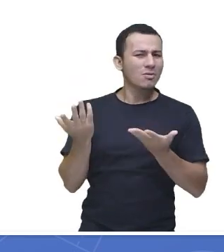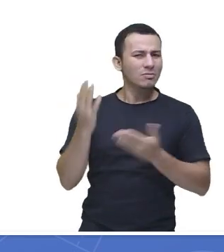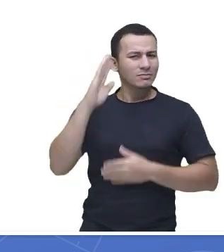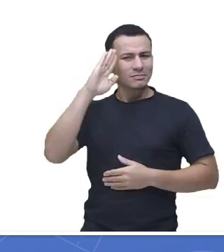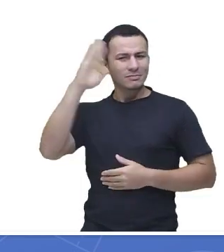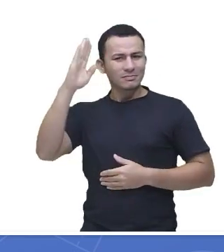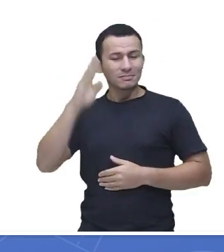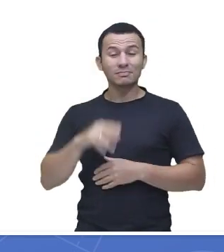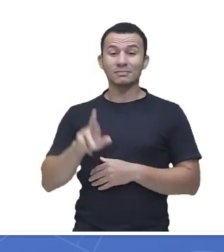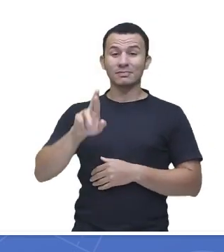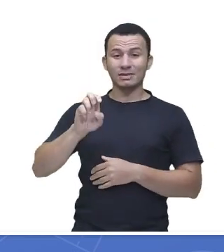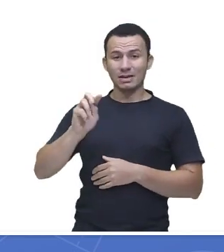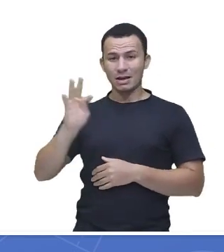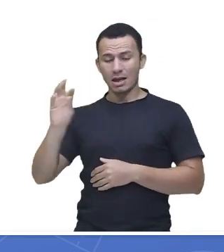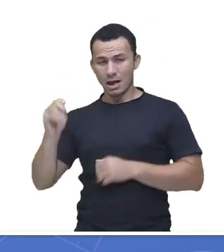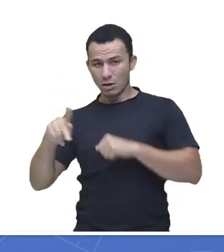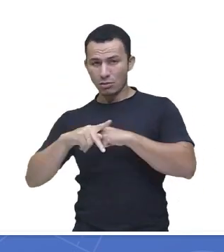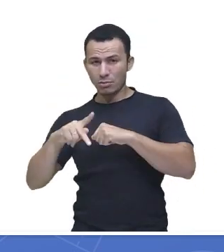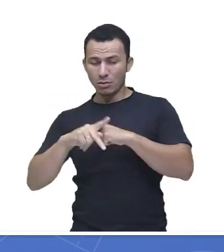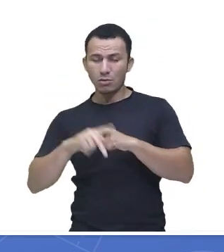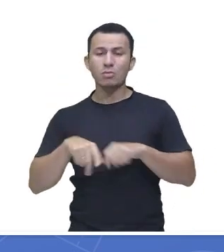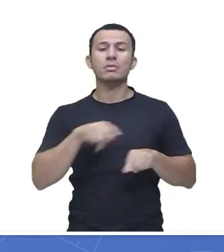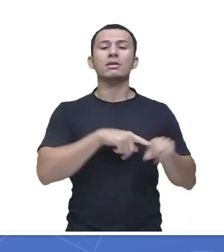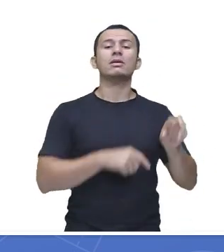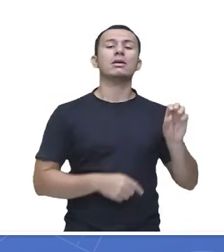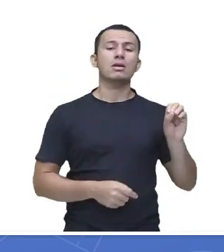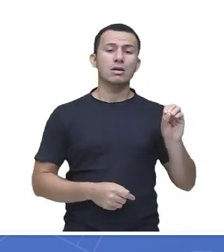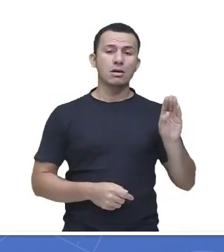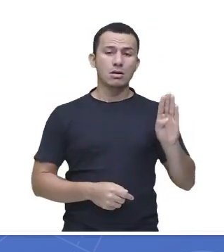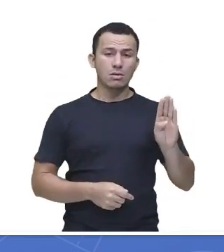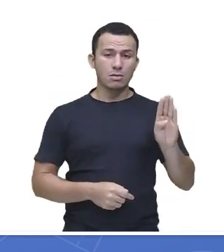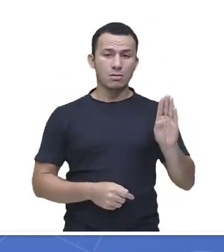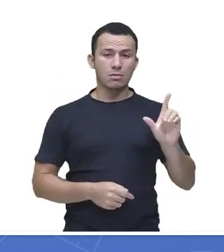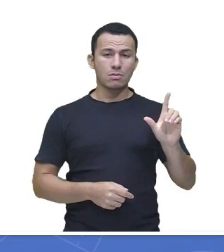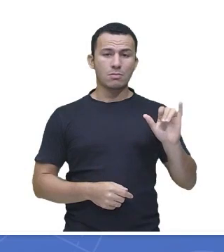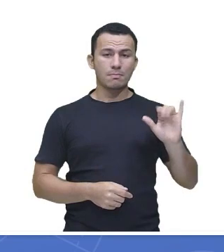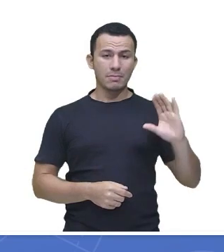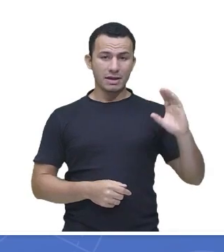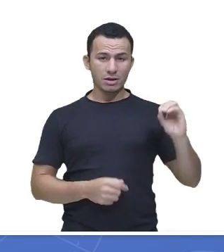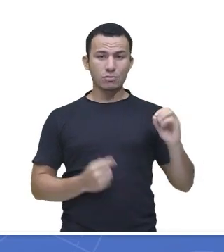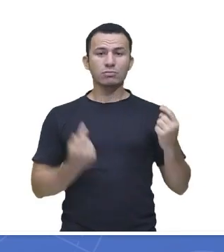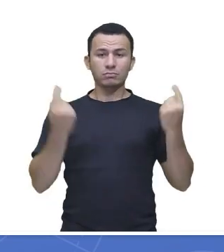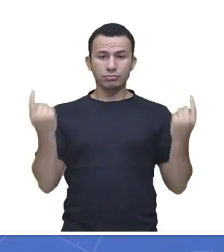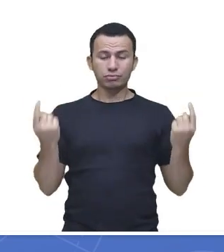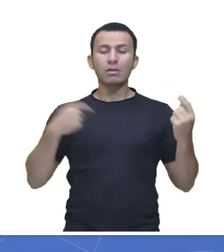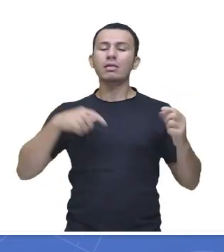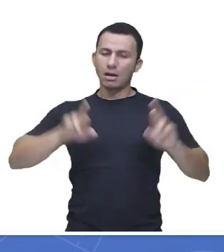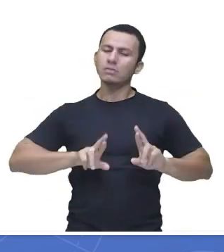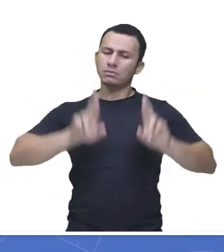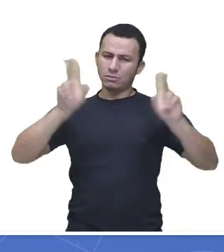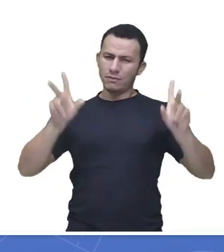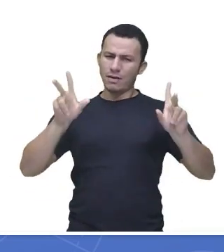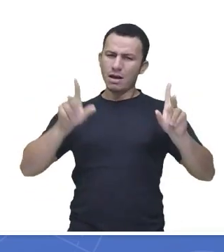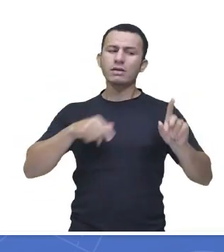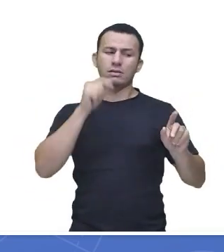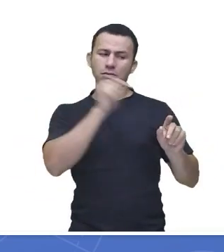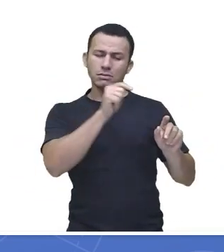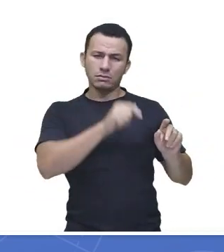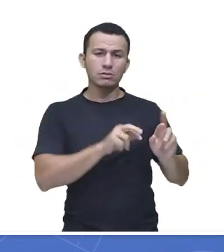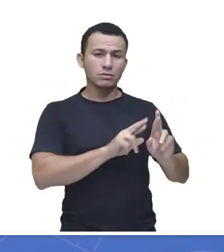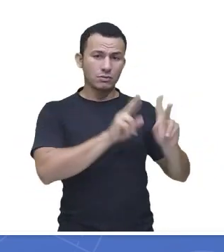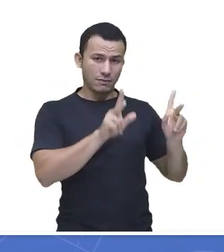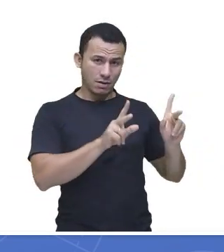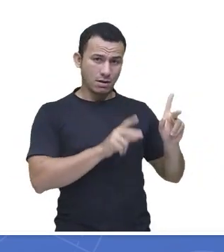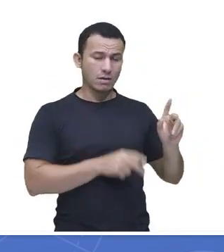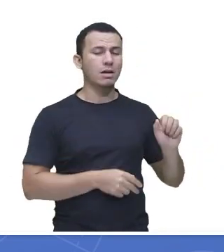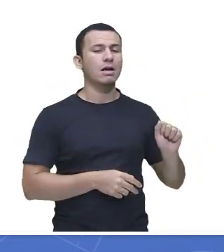do caso reto e do caso oblíquo. E também explicitamos para vocês a diferença entre os pronomes oblíquos átonos